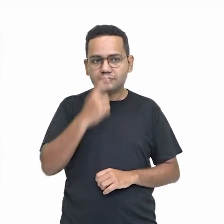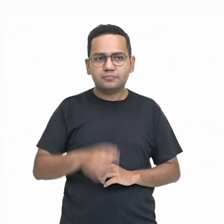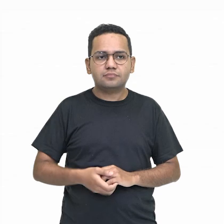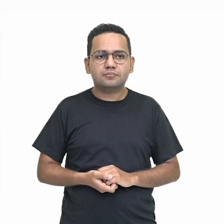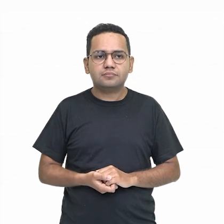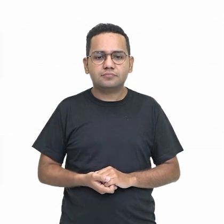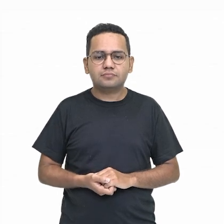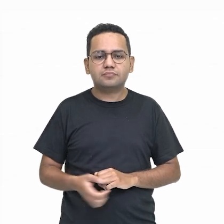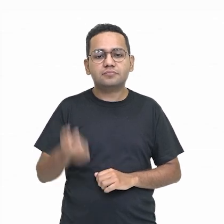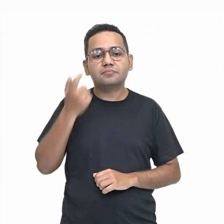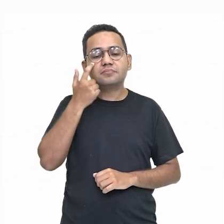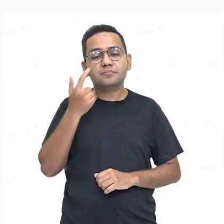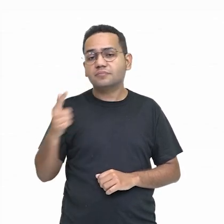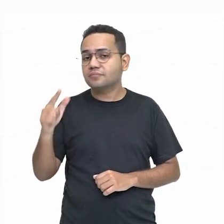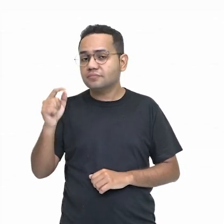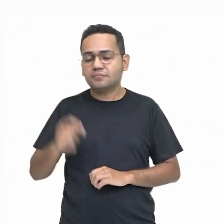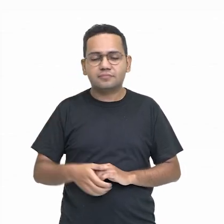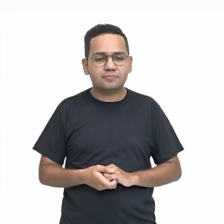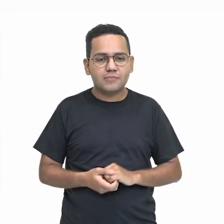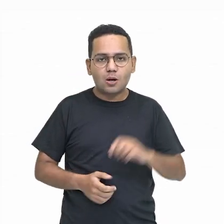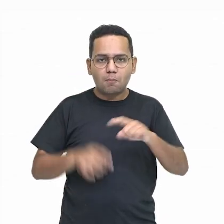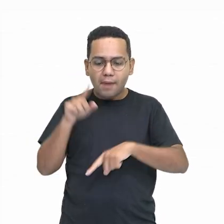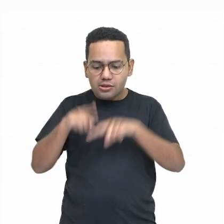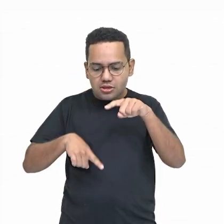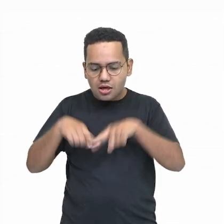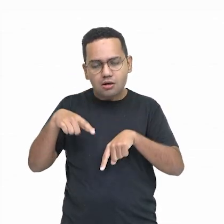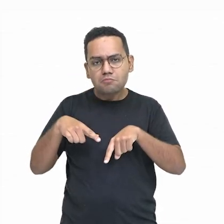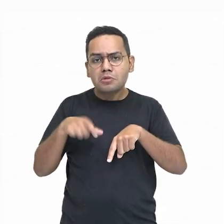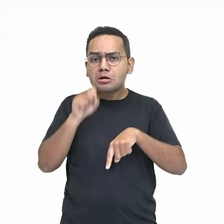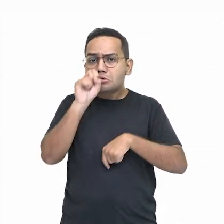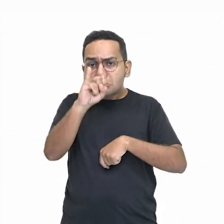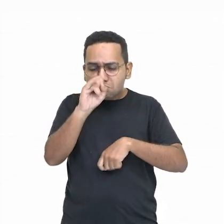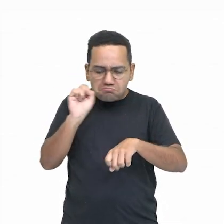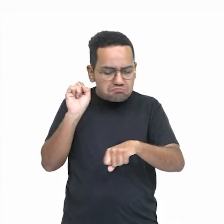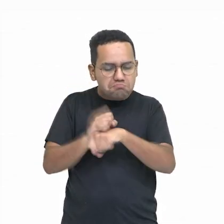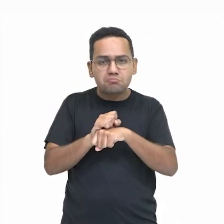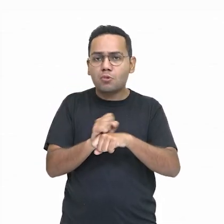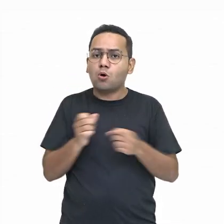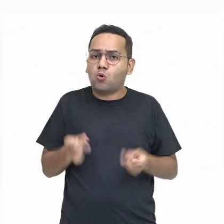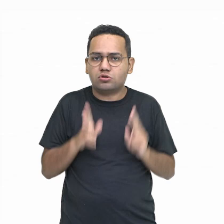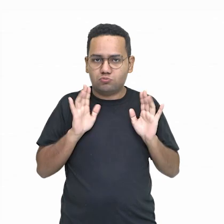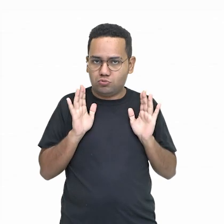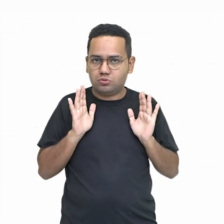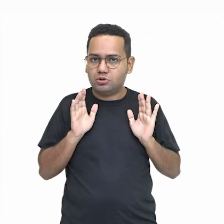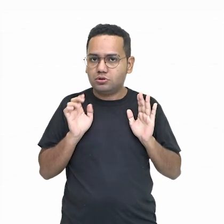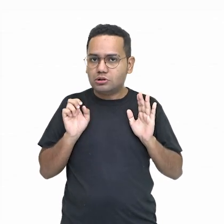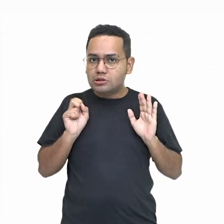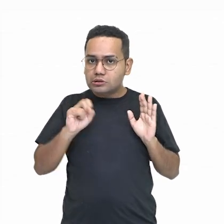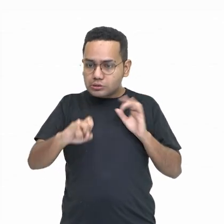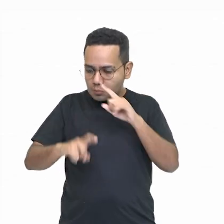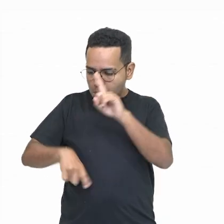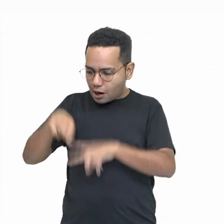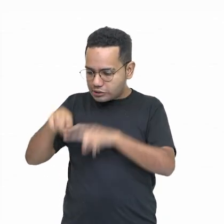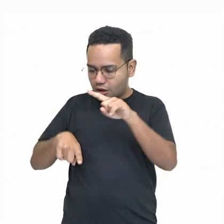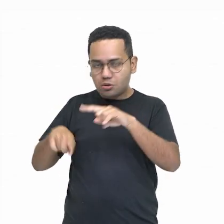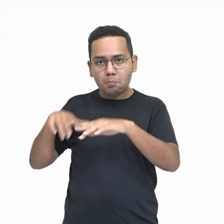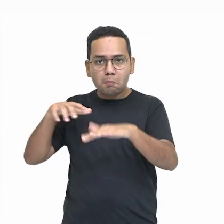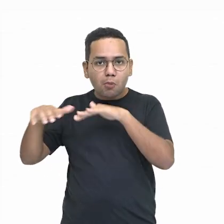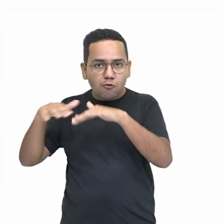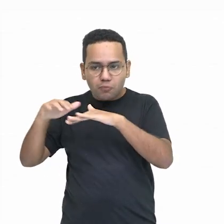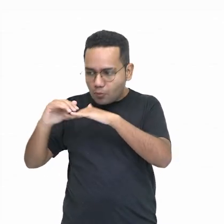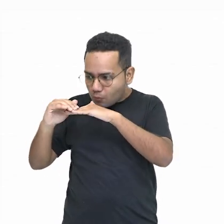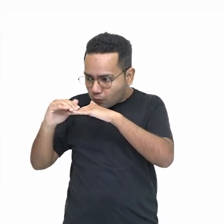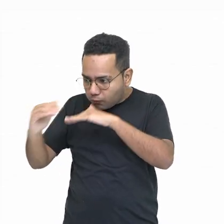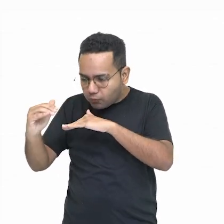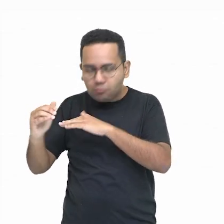em seu estado de repouso ou de movimento uniforme. Nesse caso, em uma linha reta,